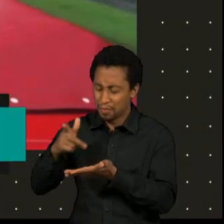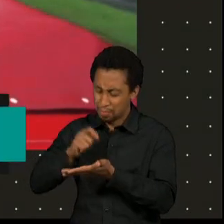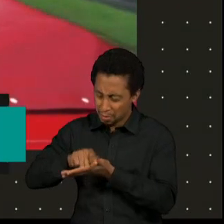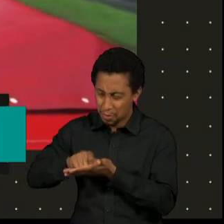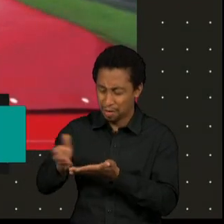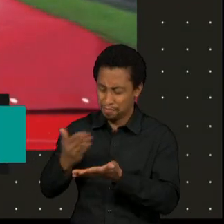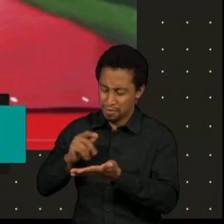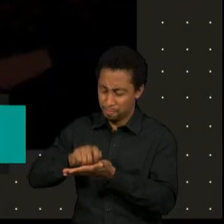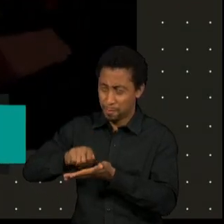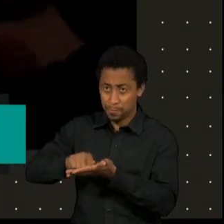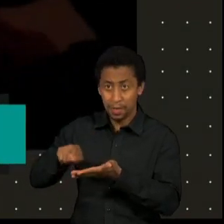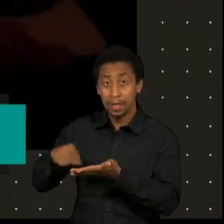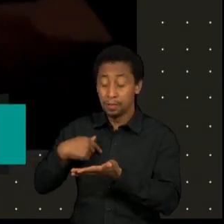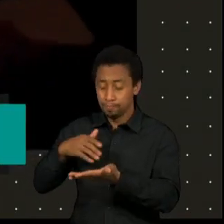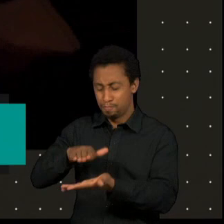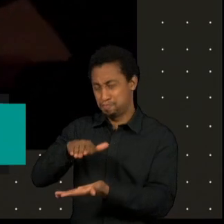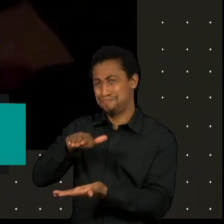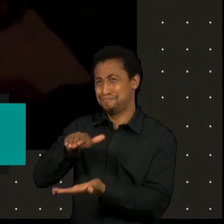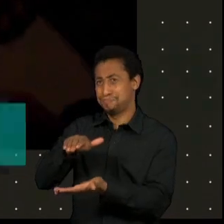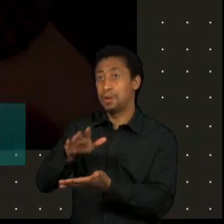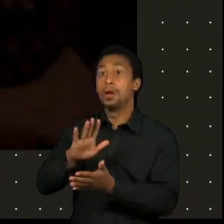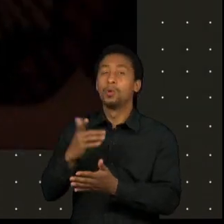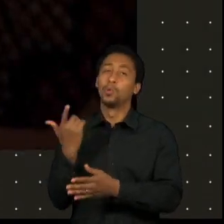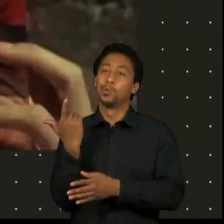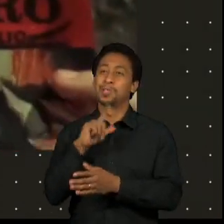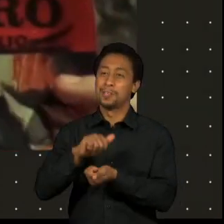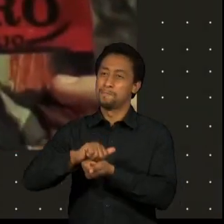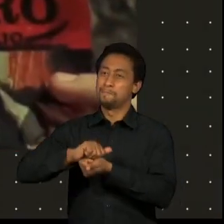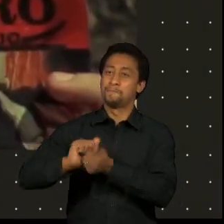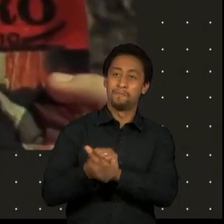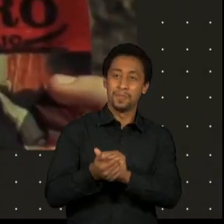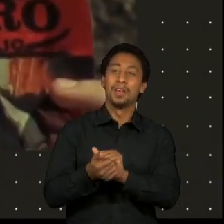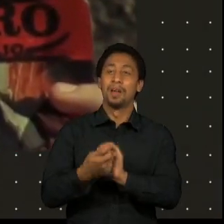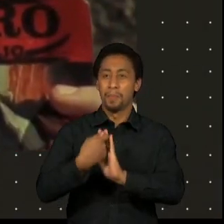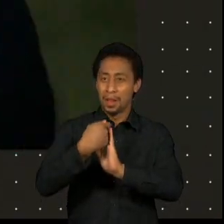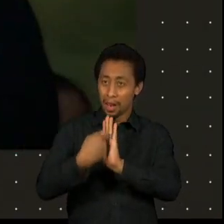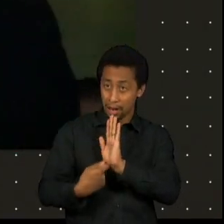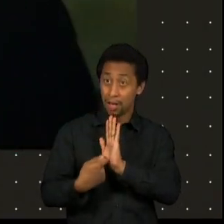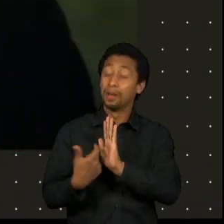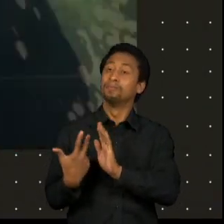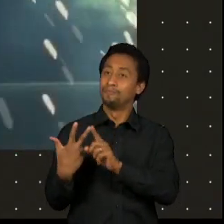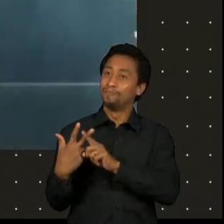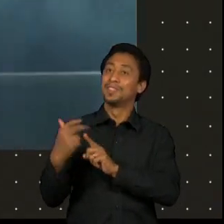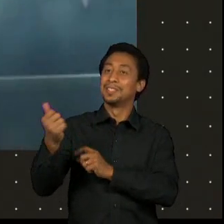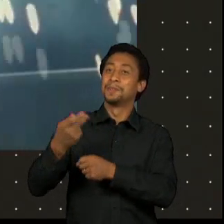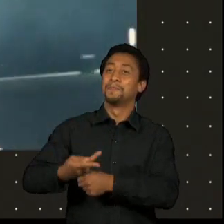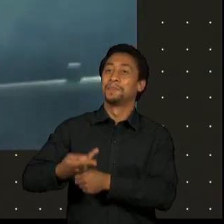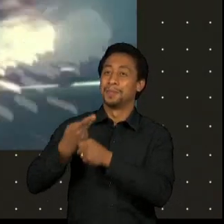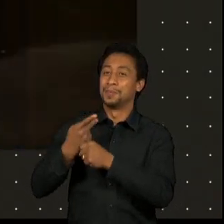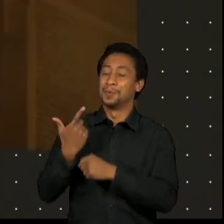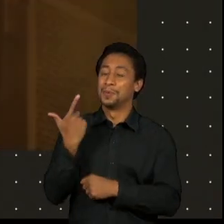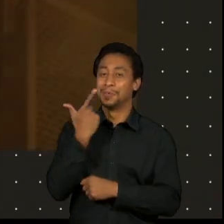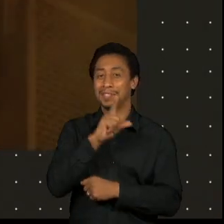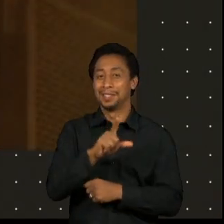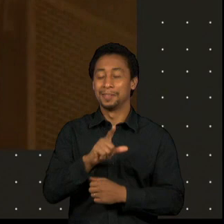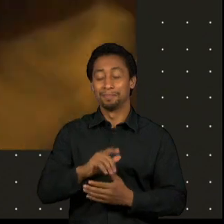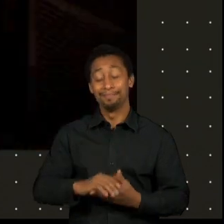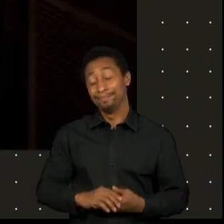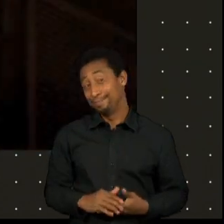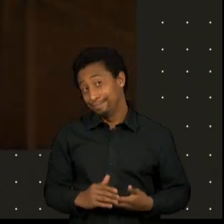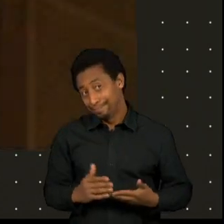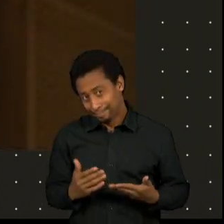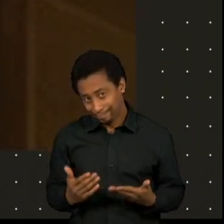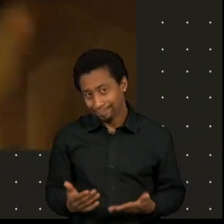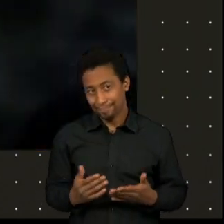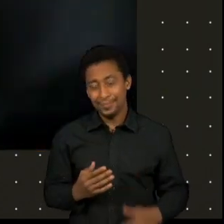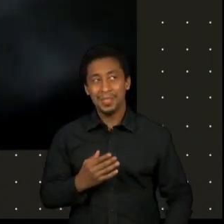melhor roteiro adaptado. E quando eu conheci, não é, eu